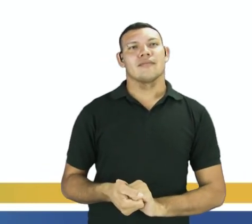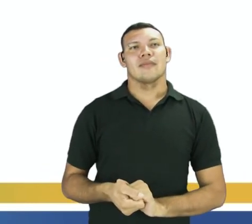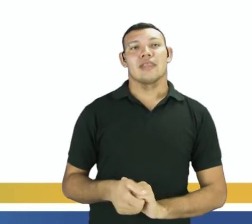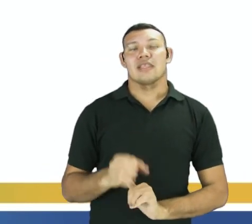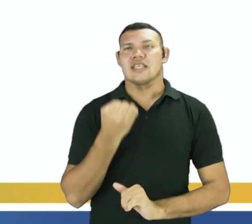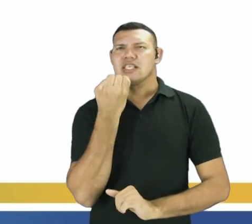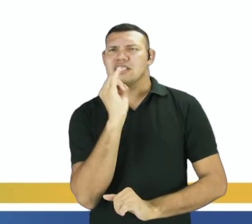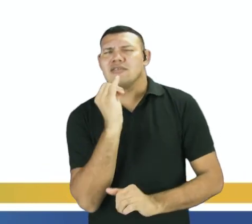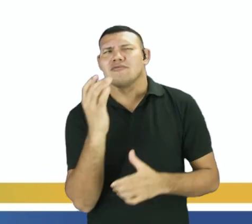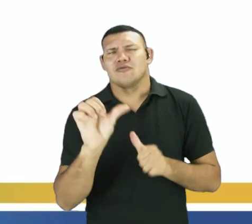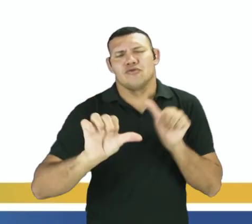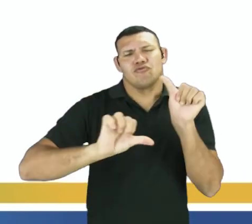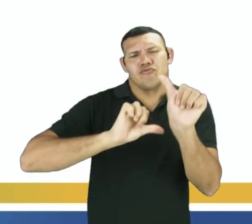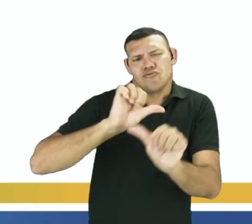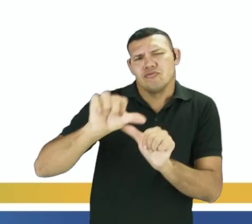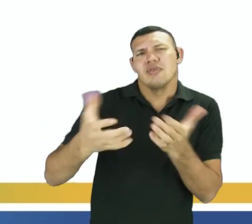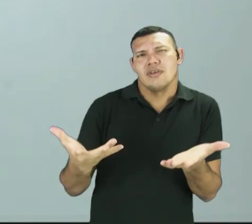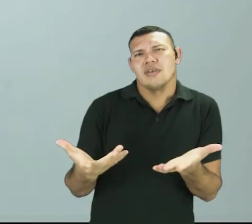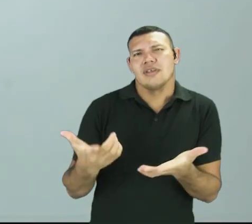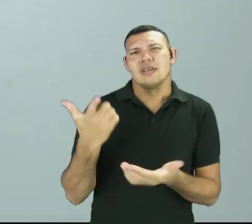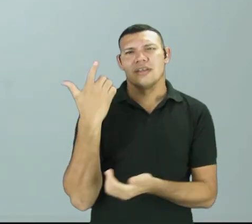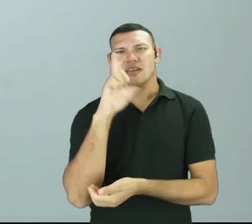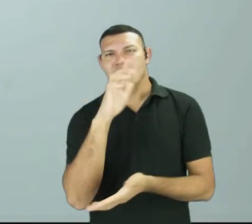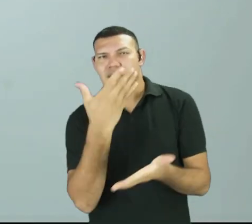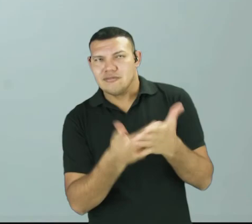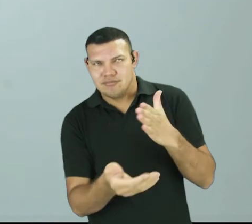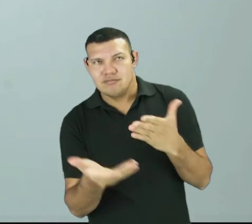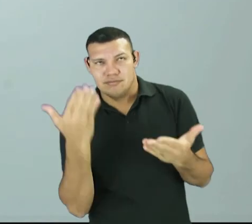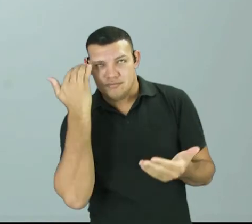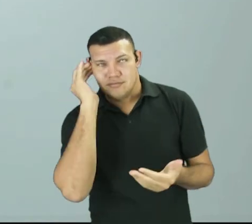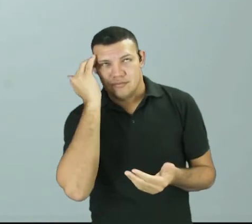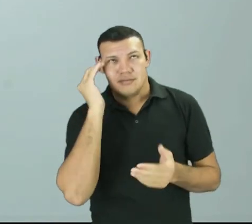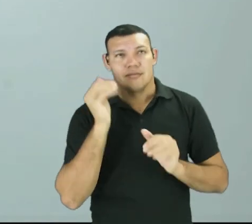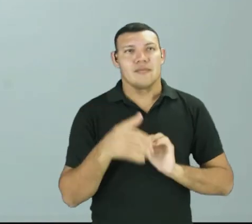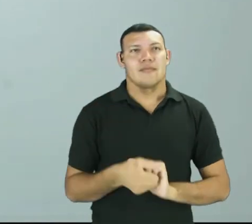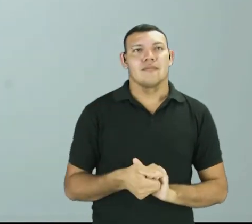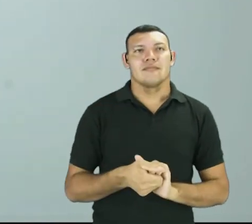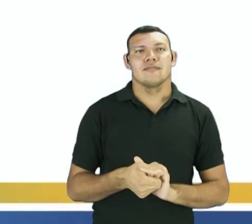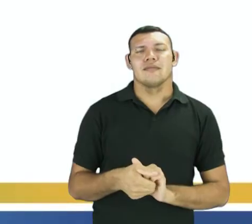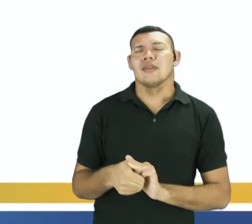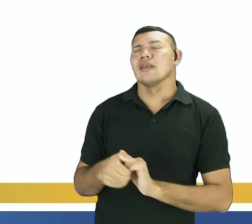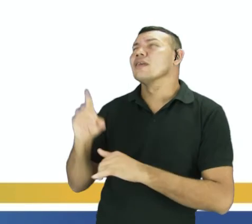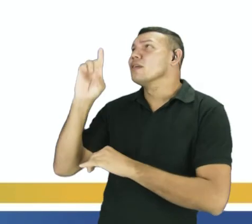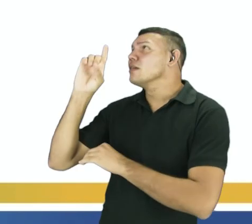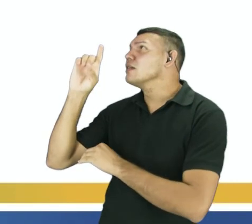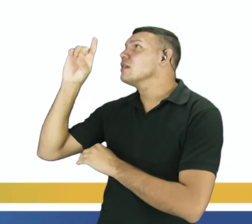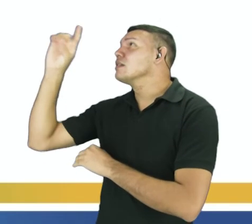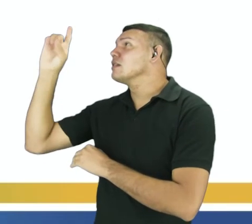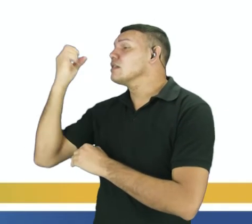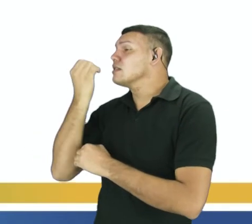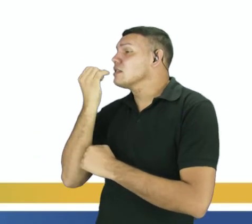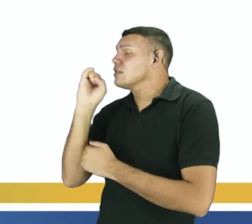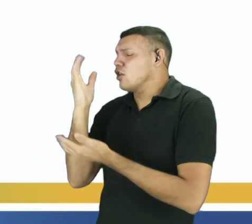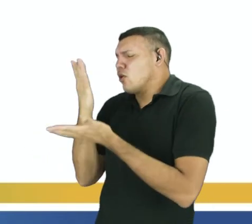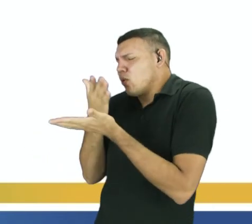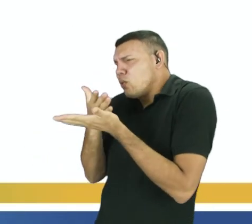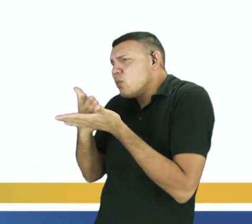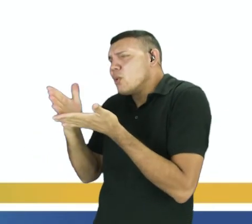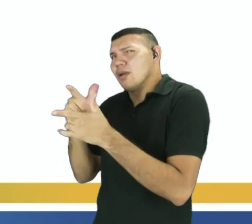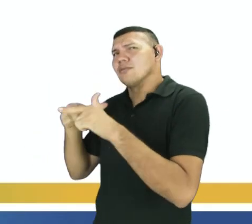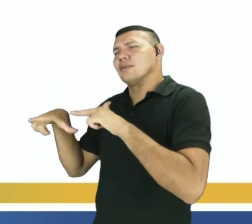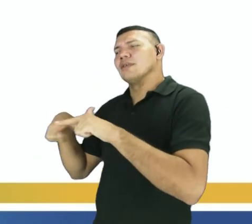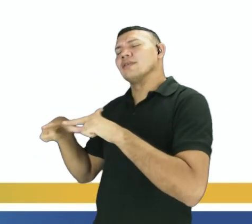se eu lograr o emprego, vou fazer mais caridades. As pessoas que fazem esses tipos de promessas utilizam aí os